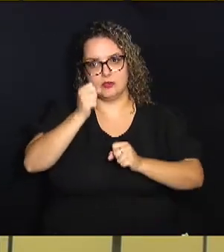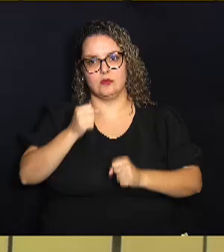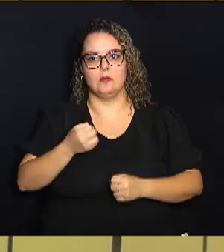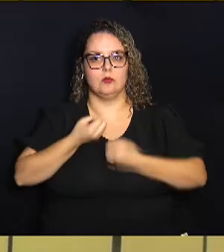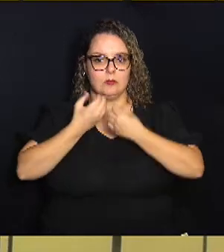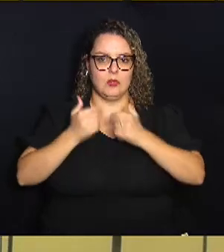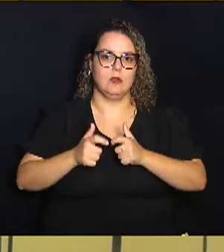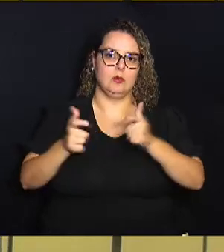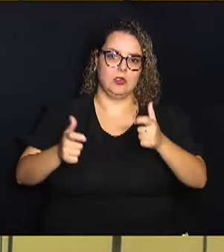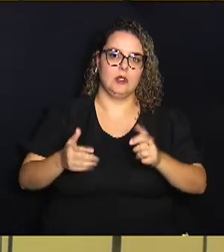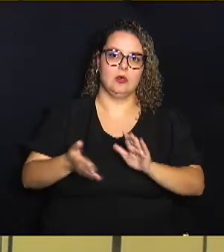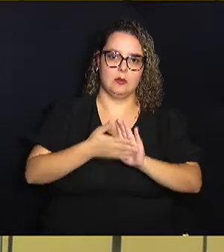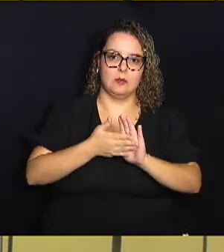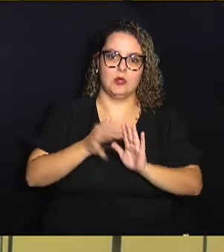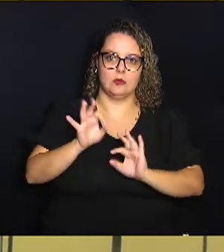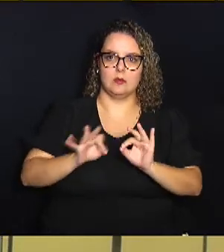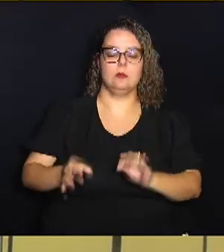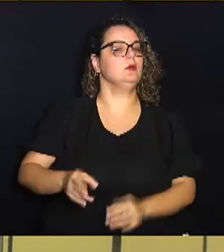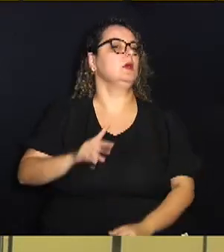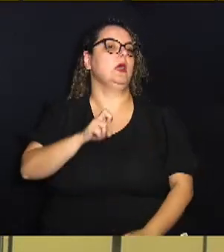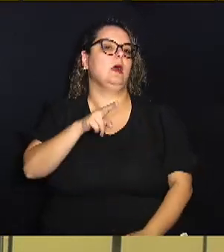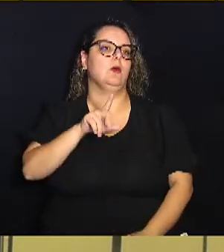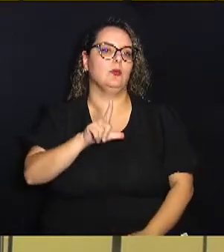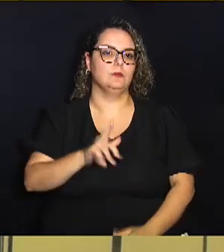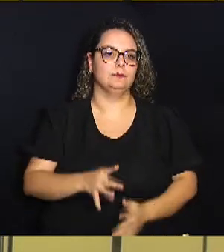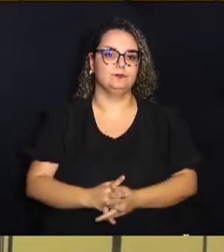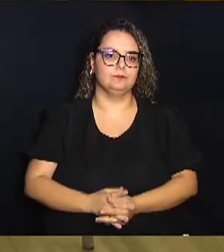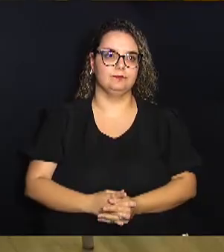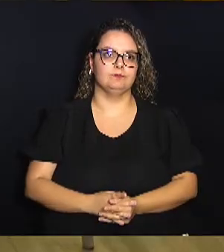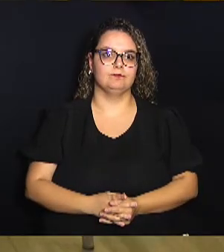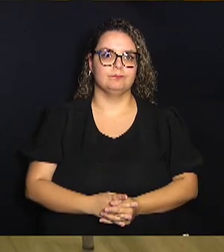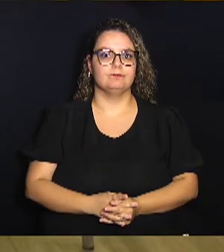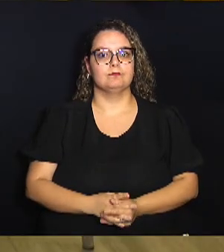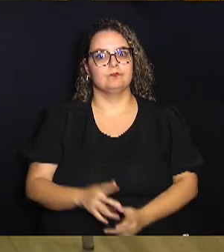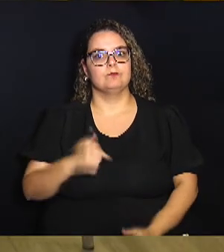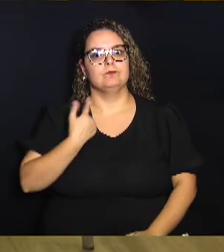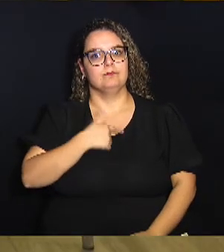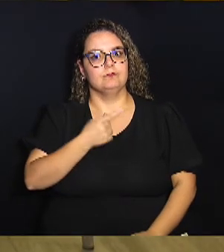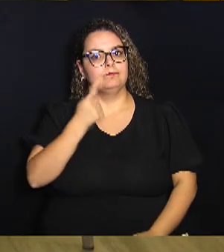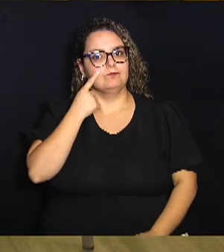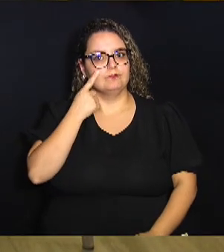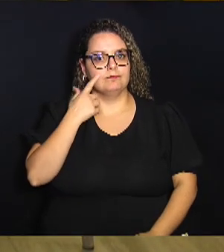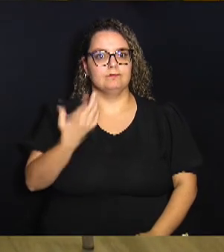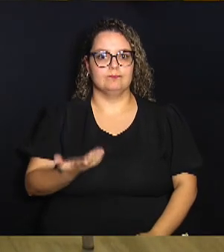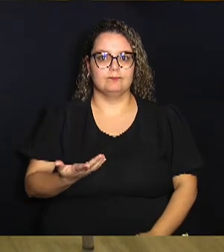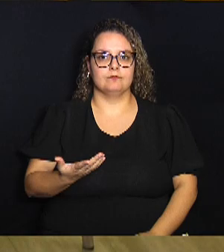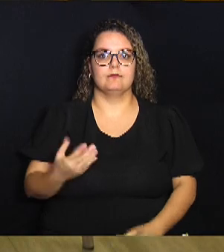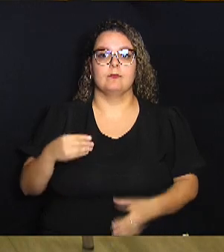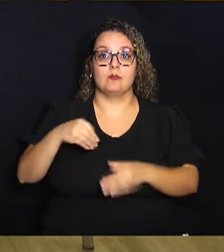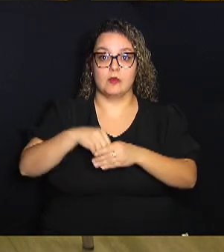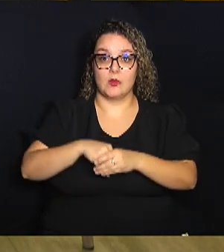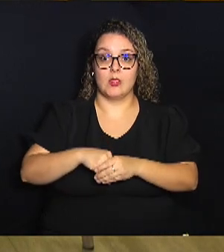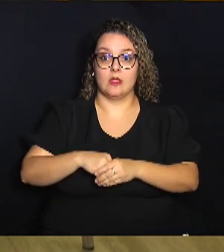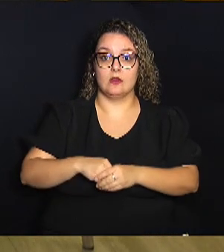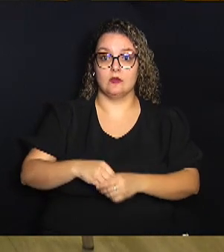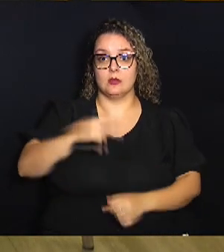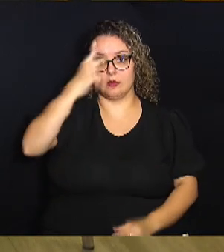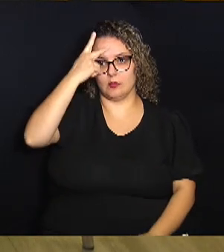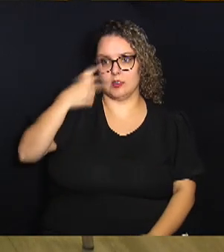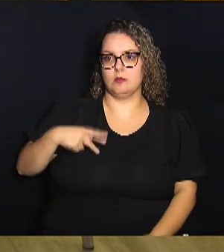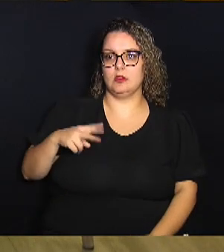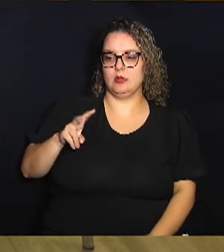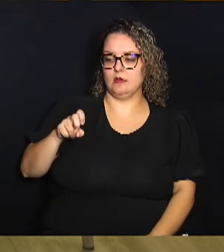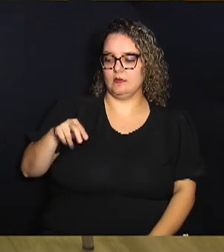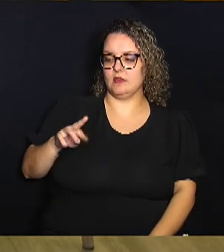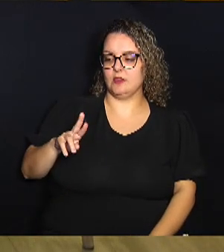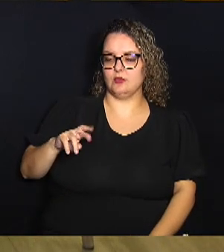o propósito da organização. Raul. A gente vê muito isso dentro da própria Venture, né? A gente tem